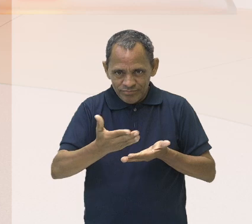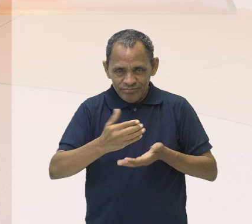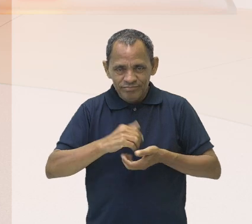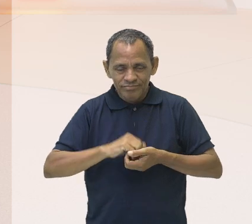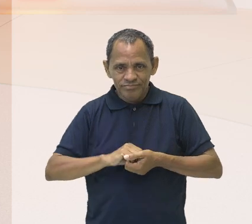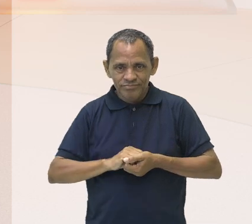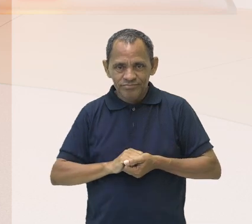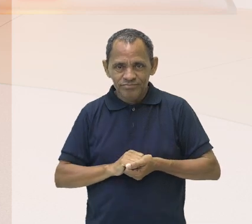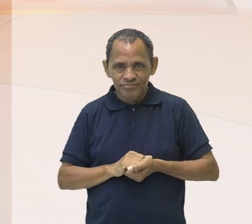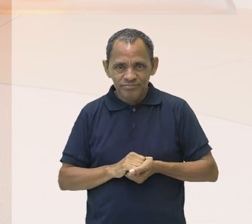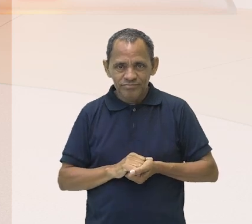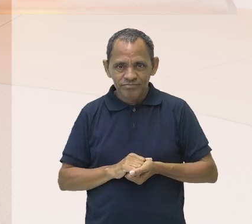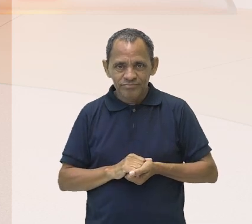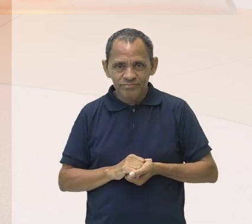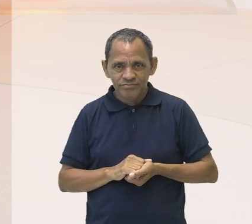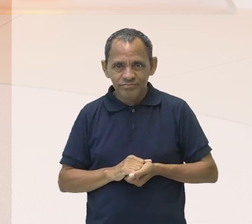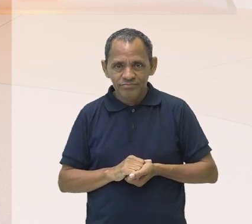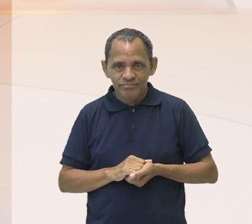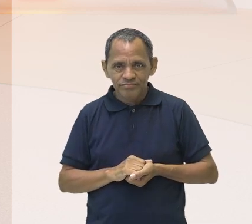revisão?